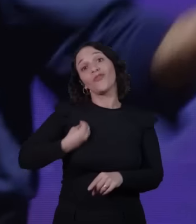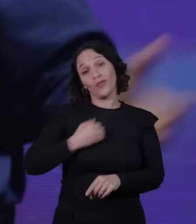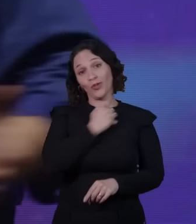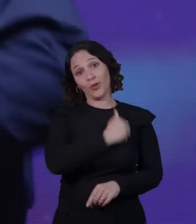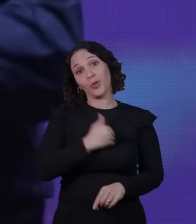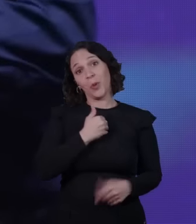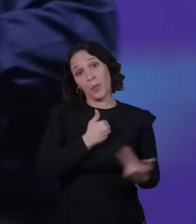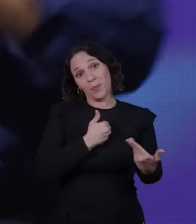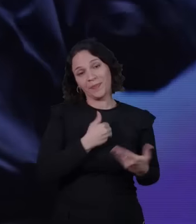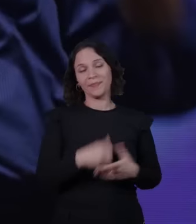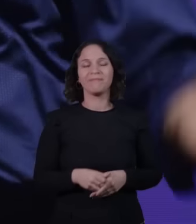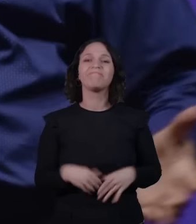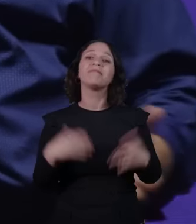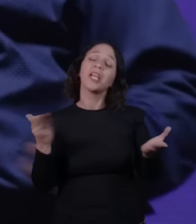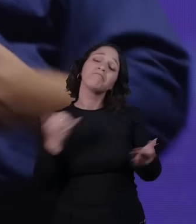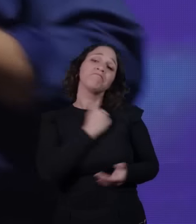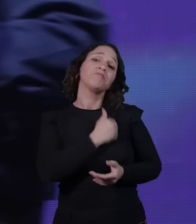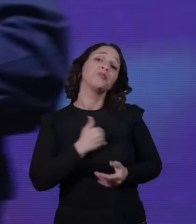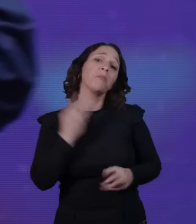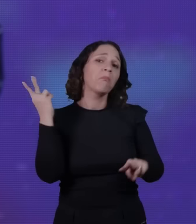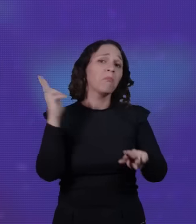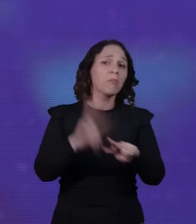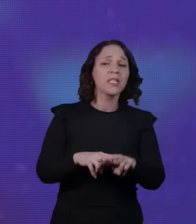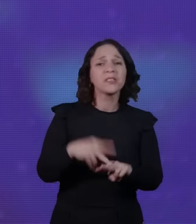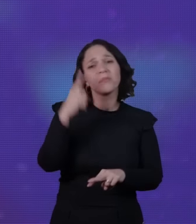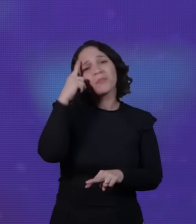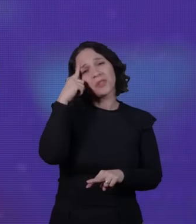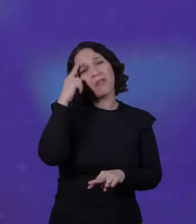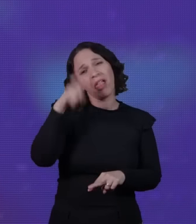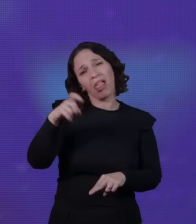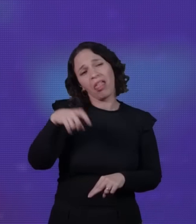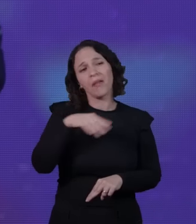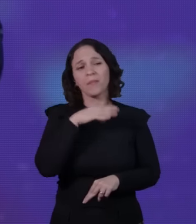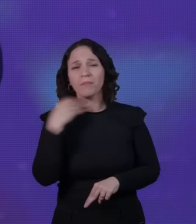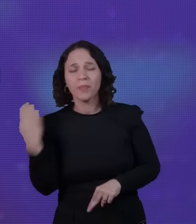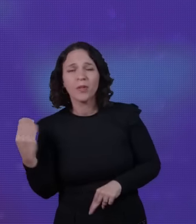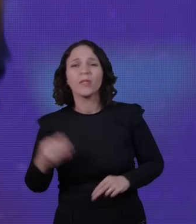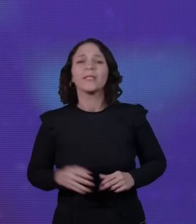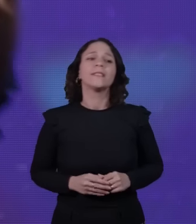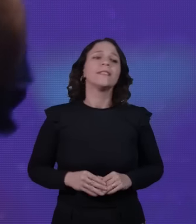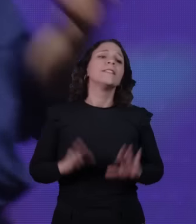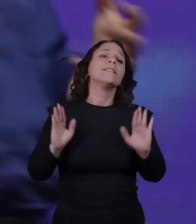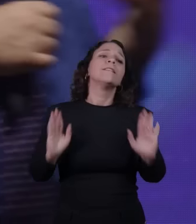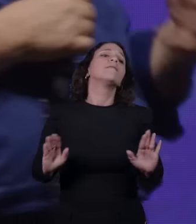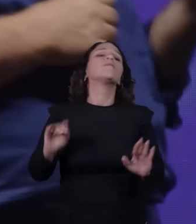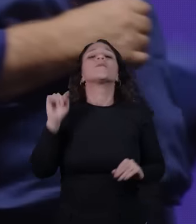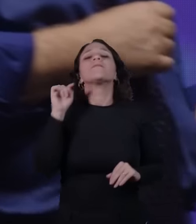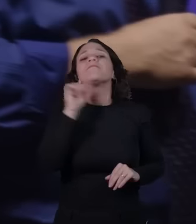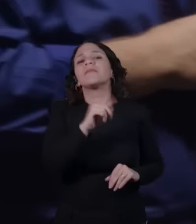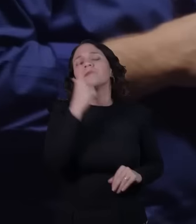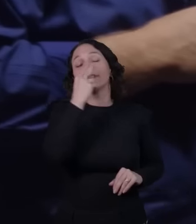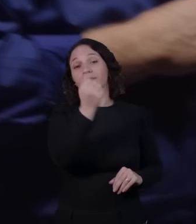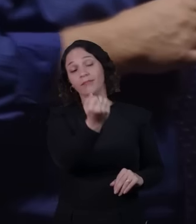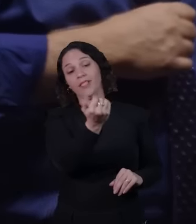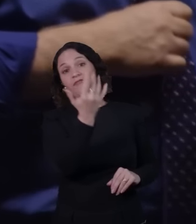João, então, estando lá preso, acreditando que ia morrer, ele recebe uma